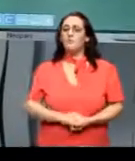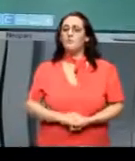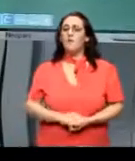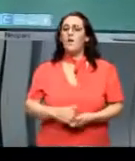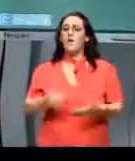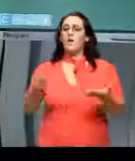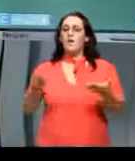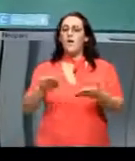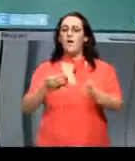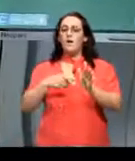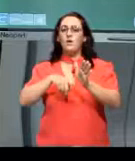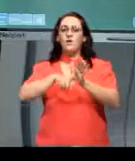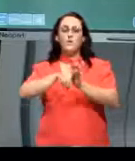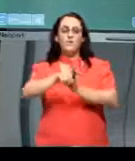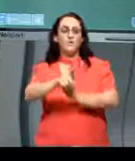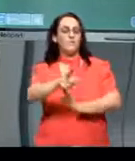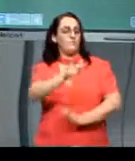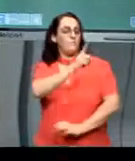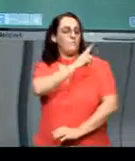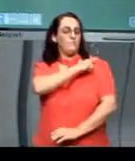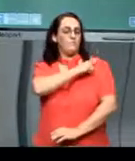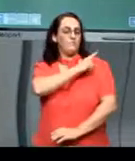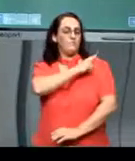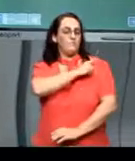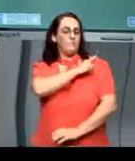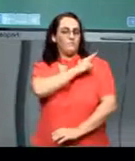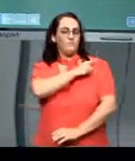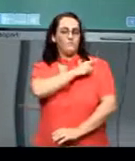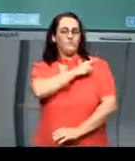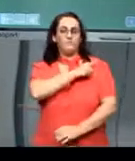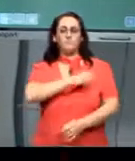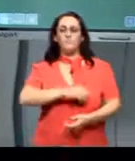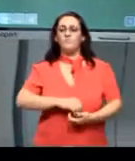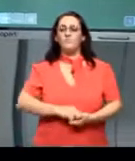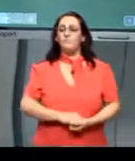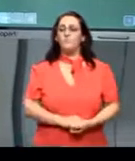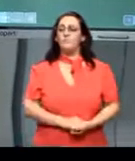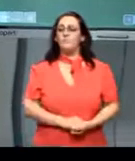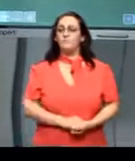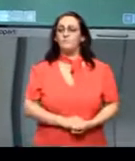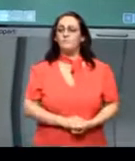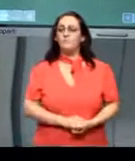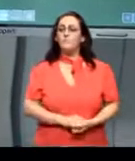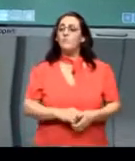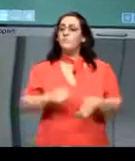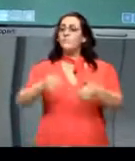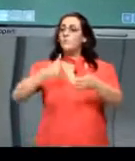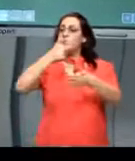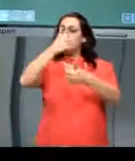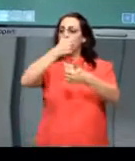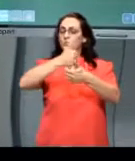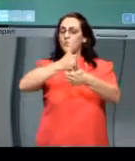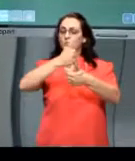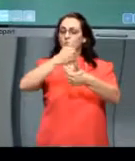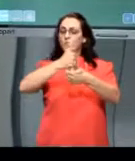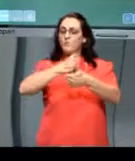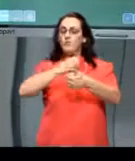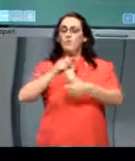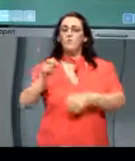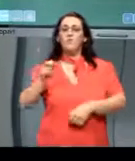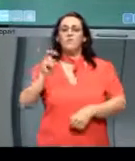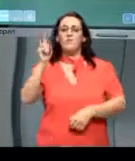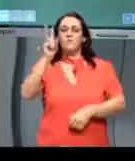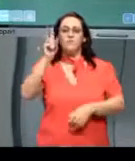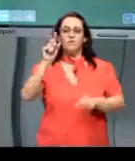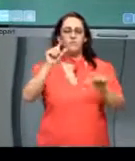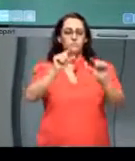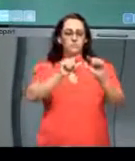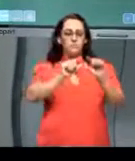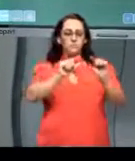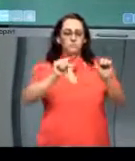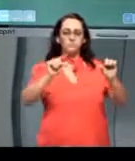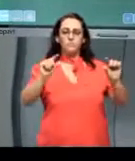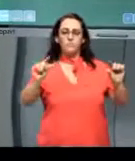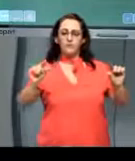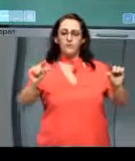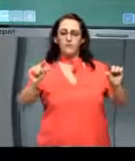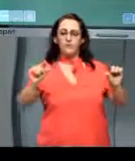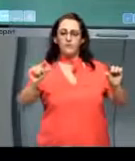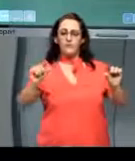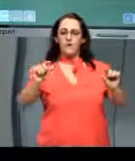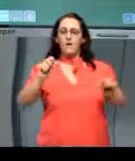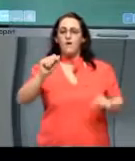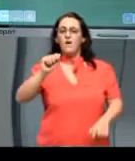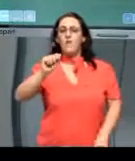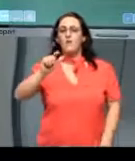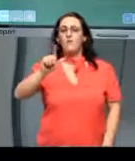questão do 1º ano. Vamos lá. Para substituir um valor numa expressão algébrica,